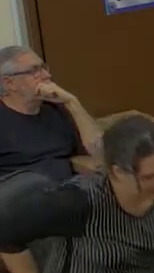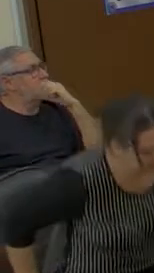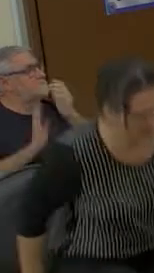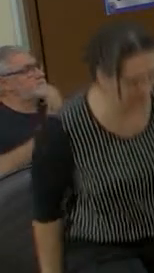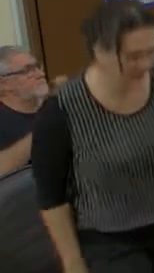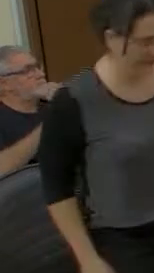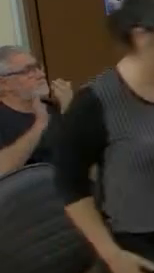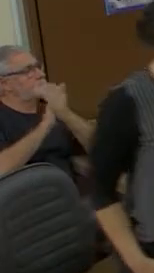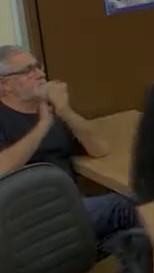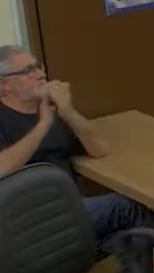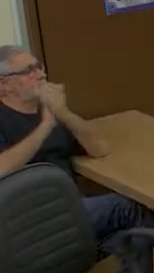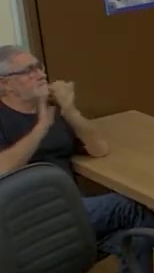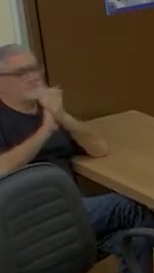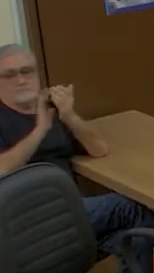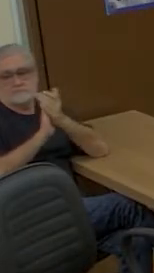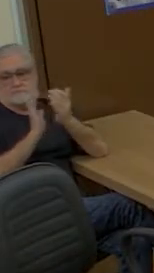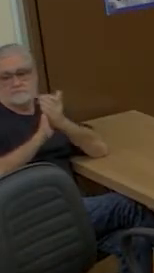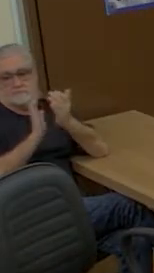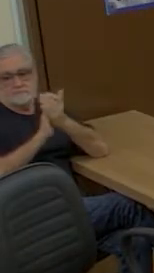Poleto.